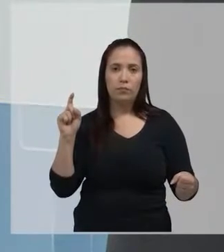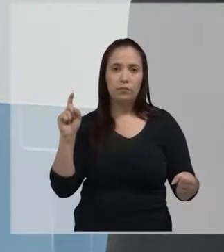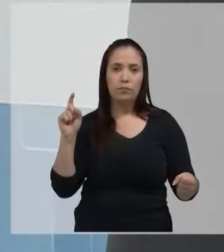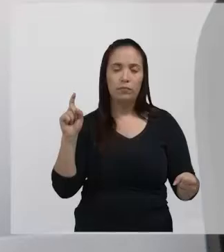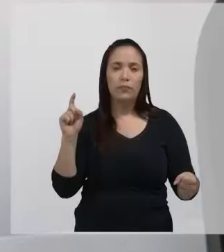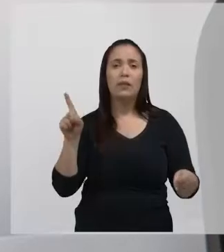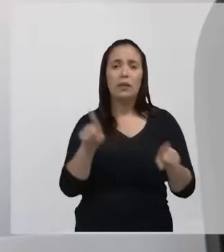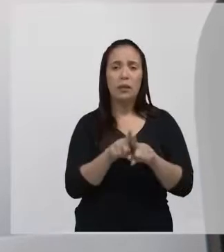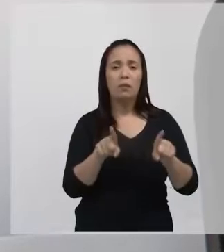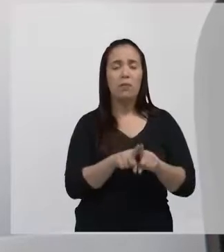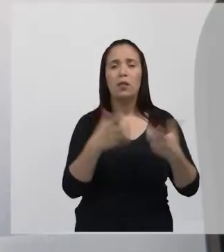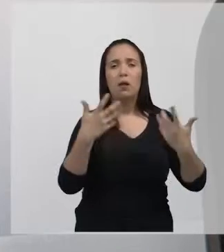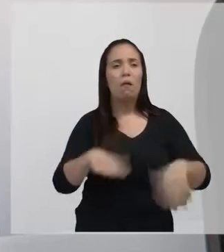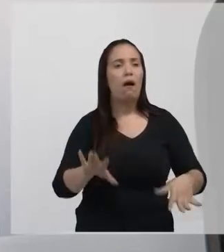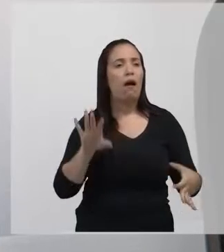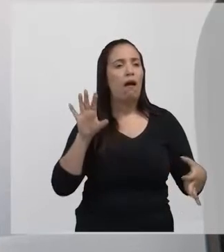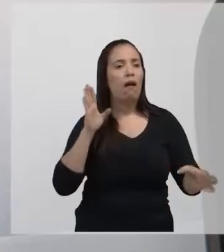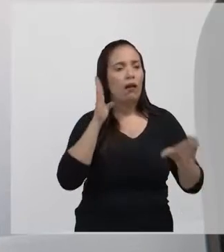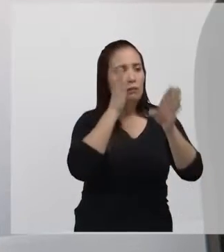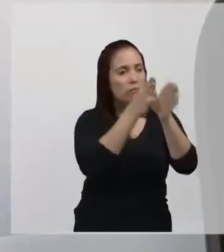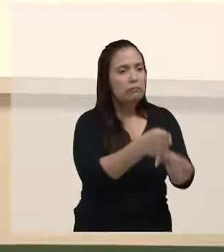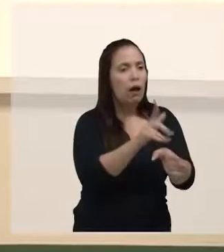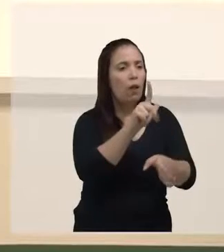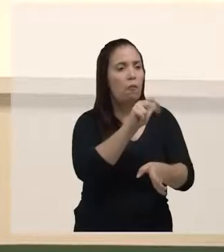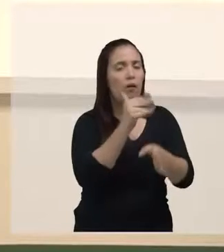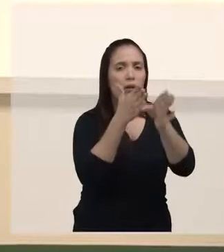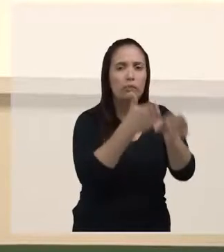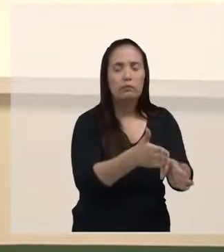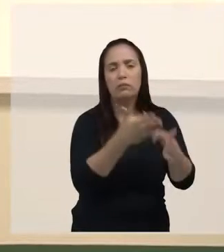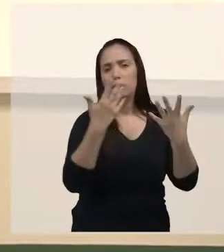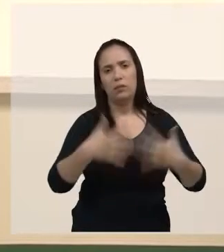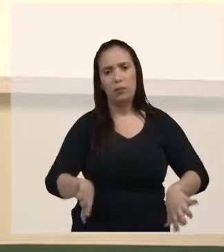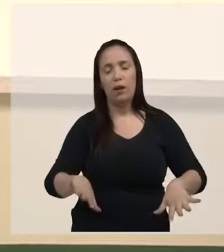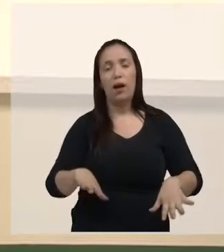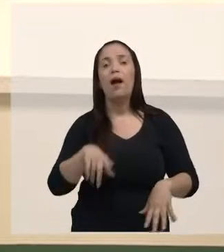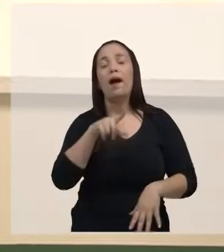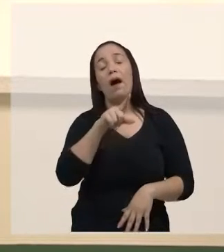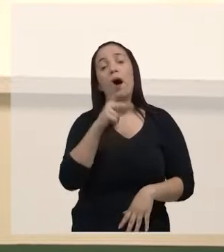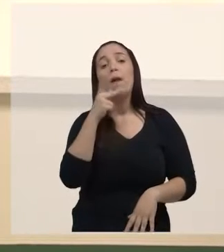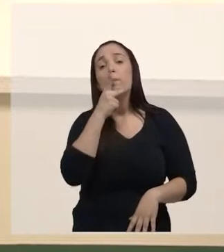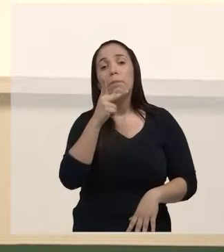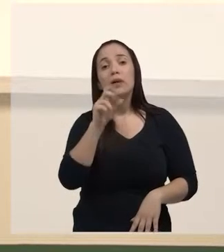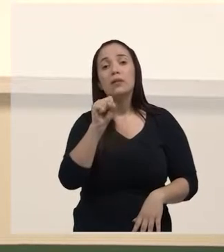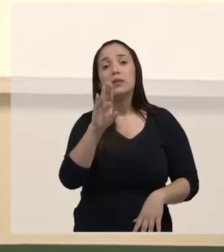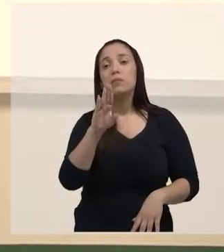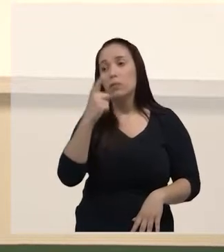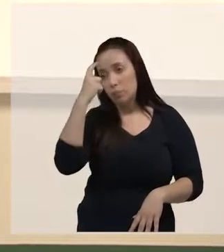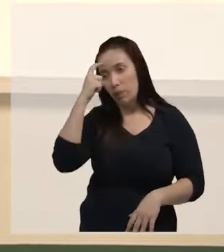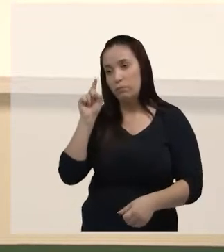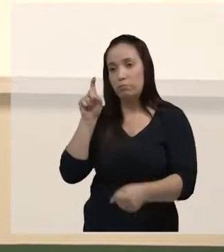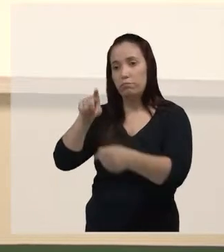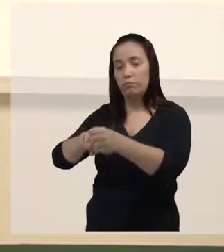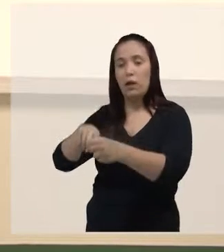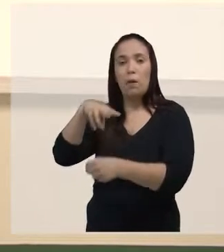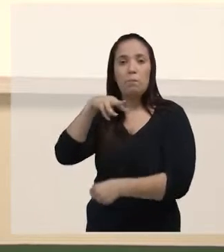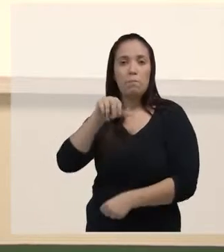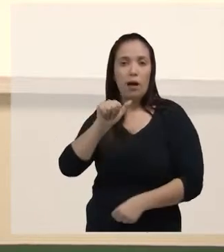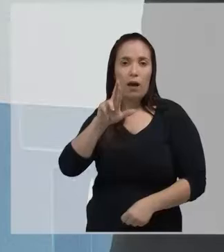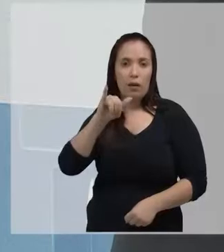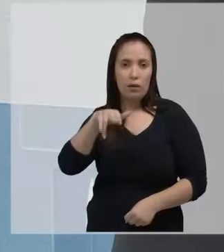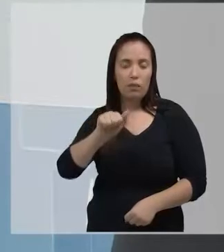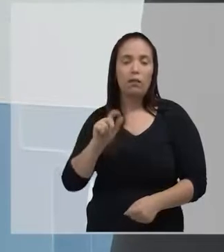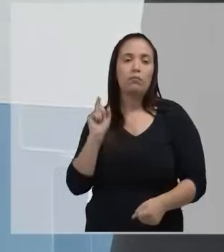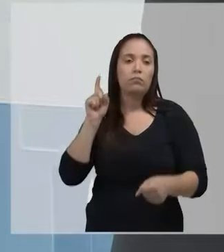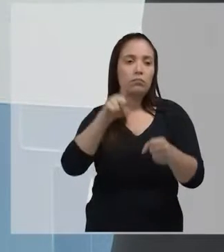loucura. Ele também isso. está acompanhando essa loucura. Então, ele terá três opções. Ou fechar com a Marina, ou fechar